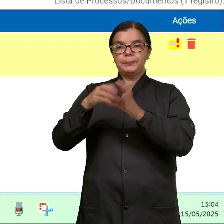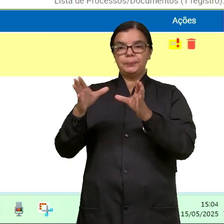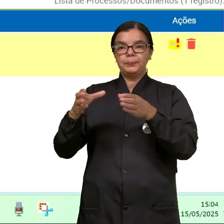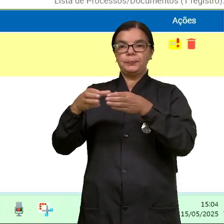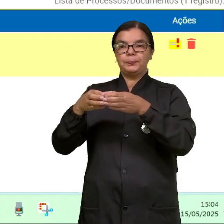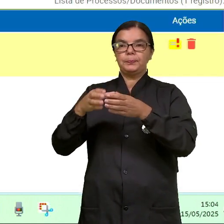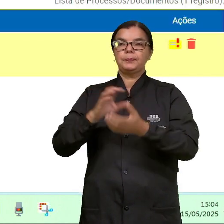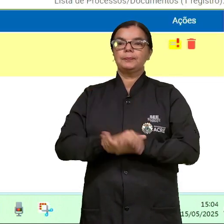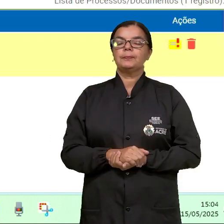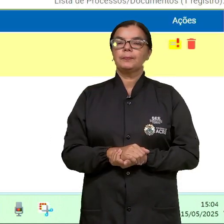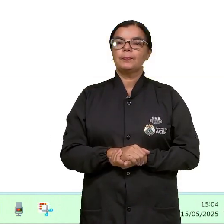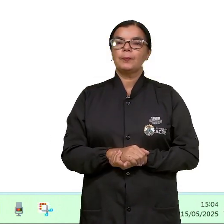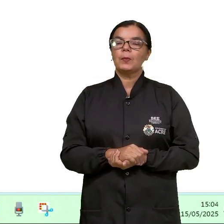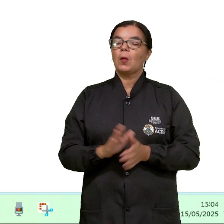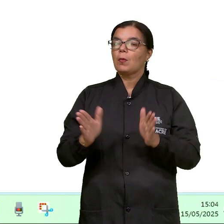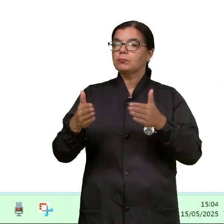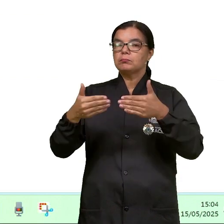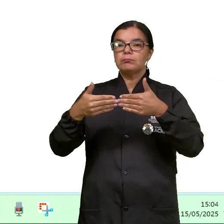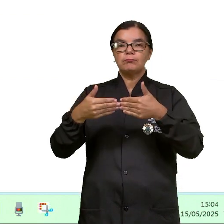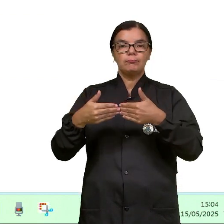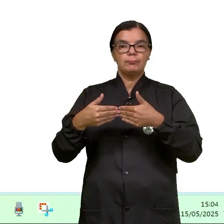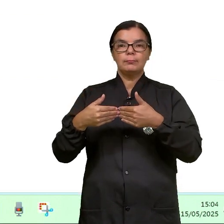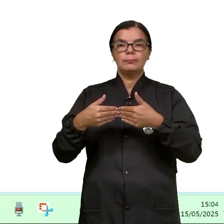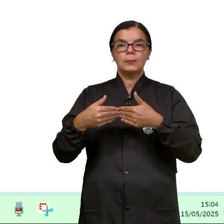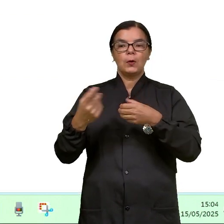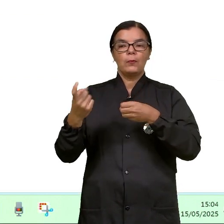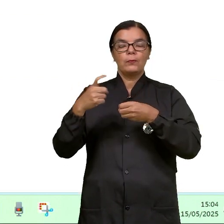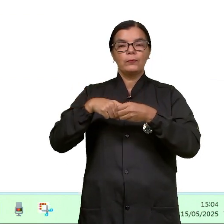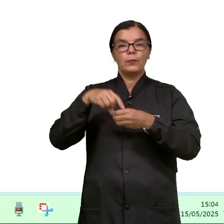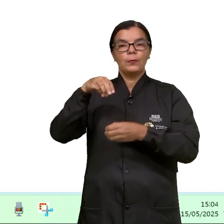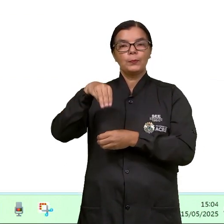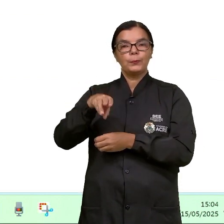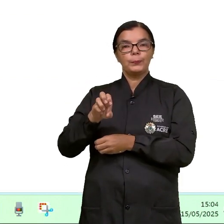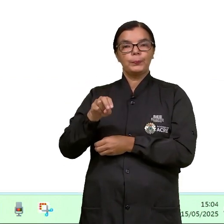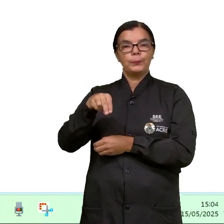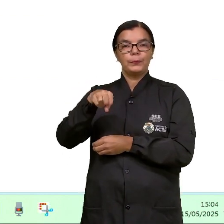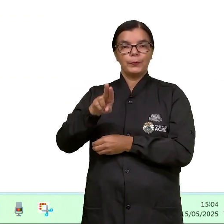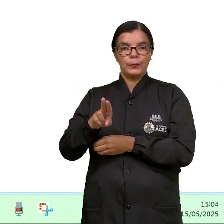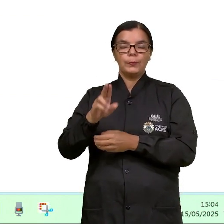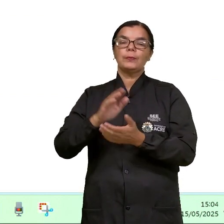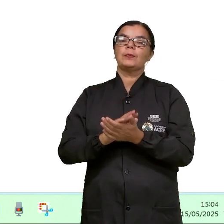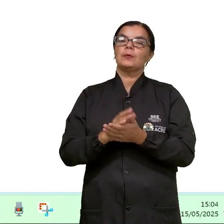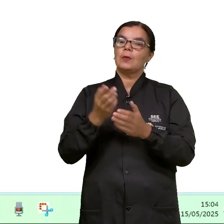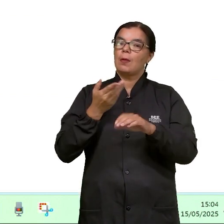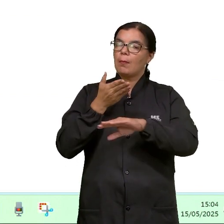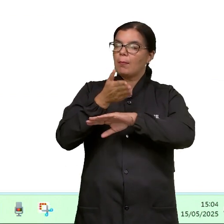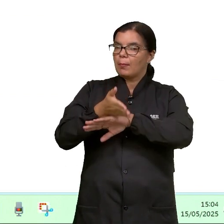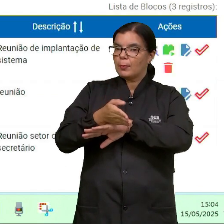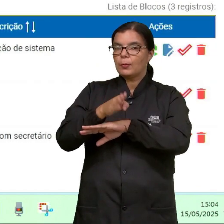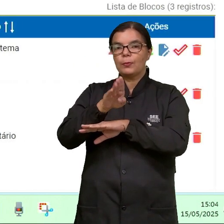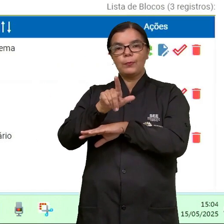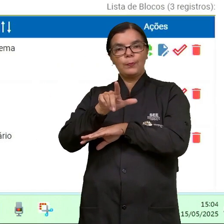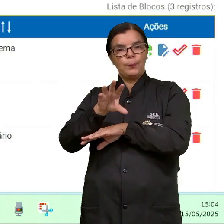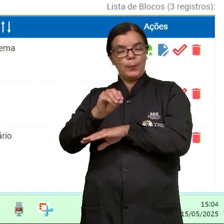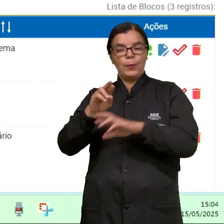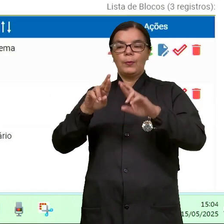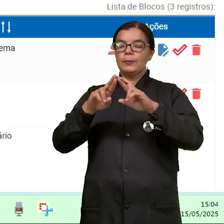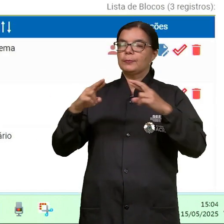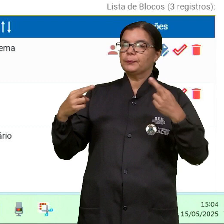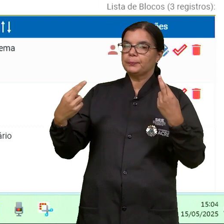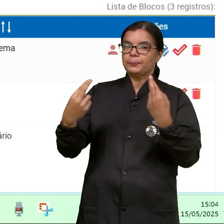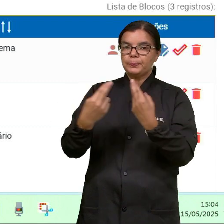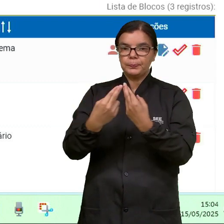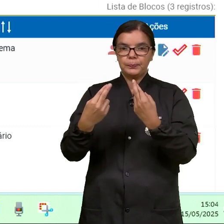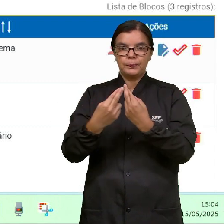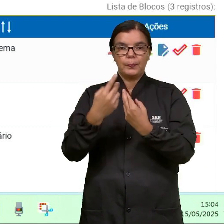bloco. Fecho, volto no menu, blocos, reunião.